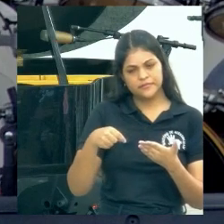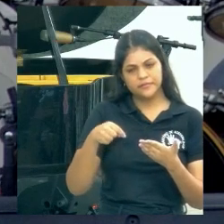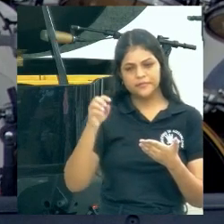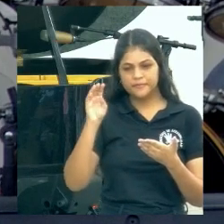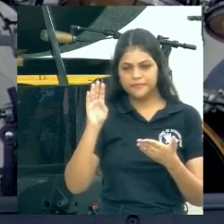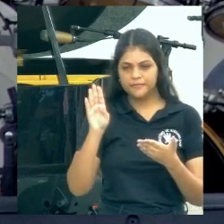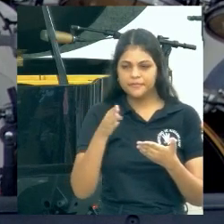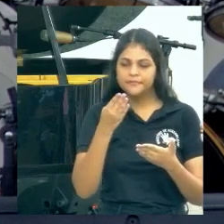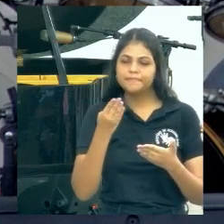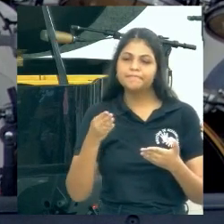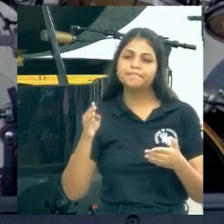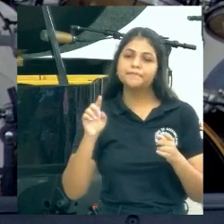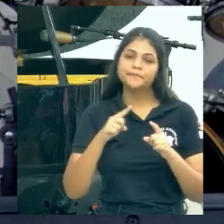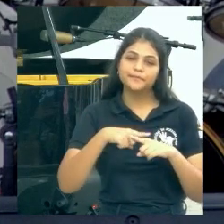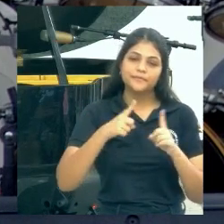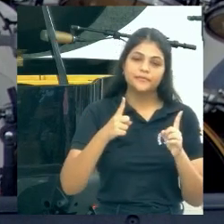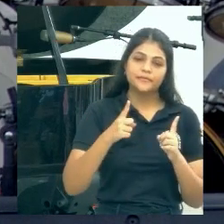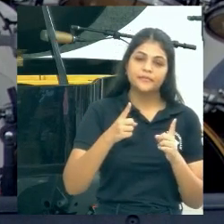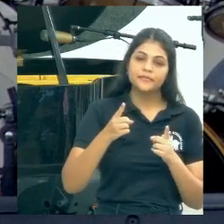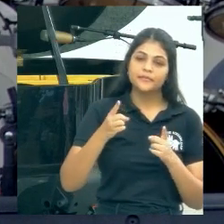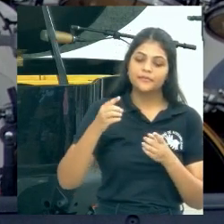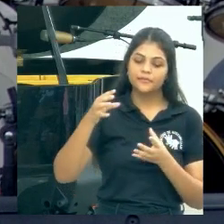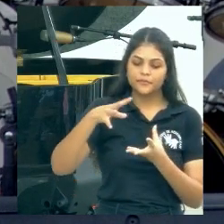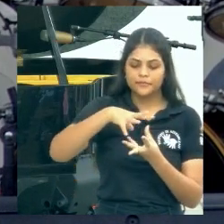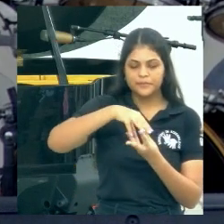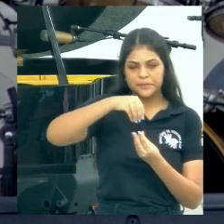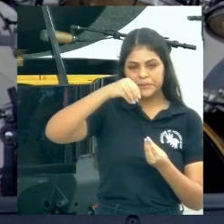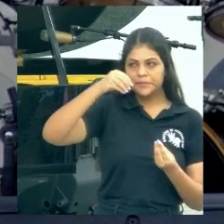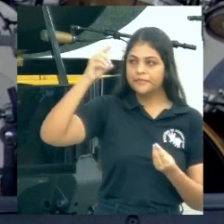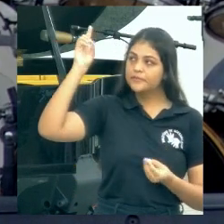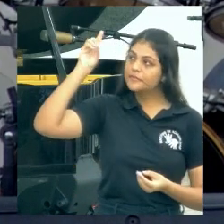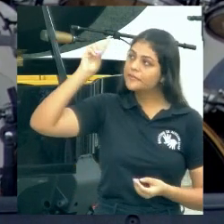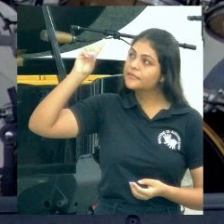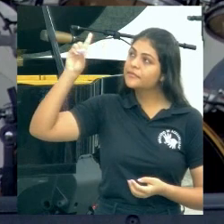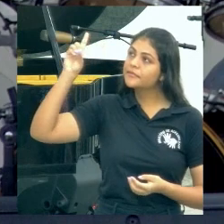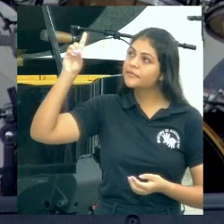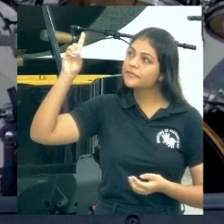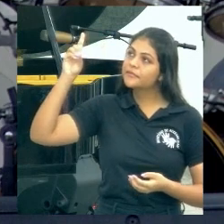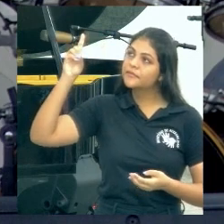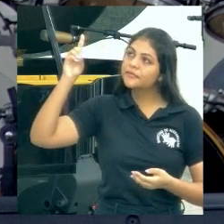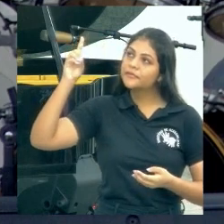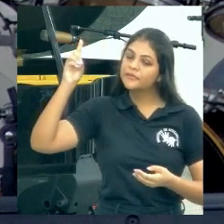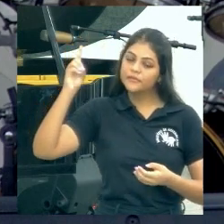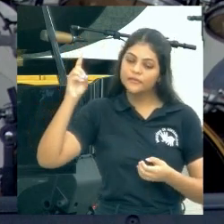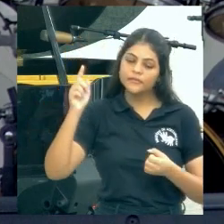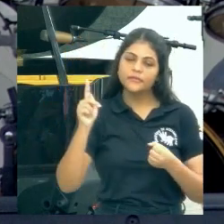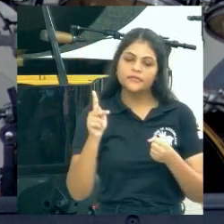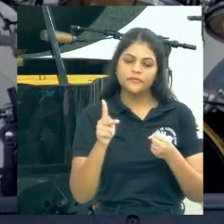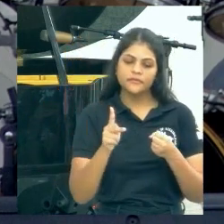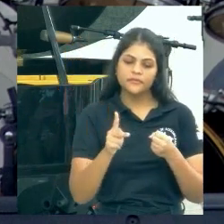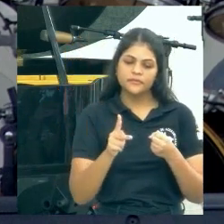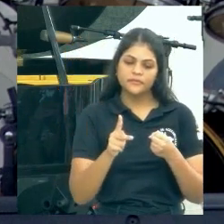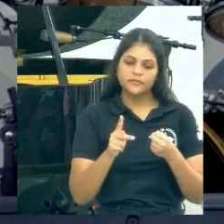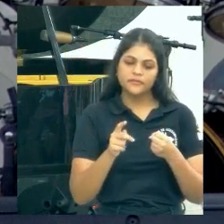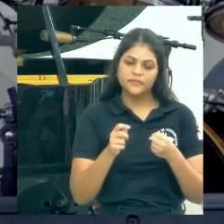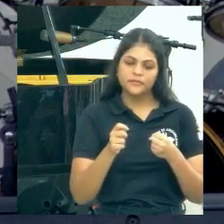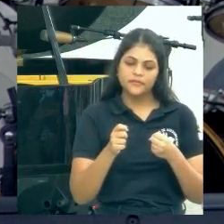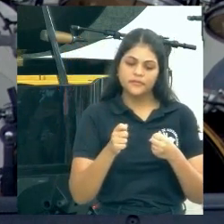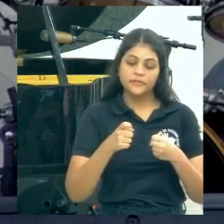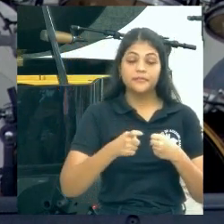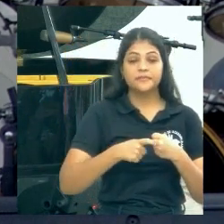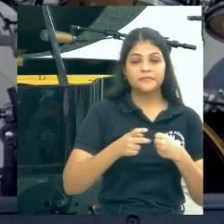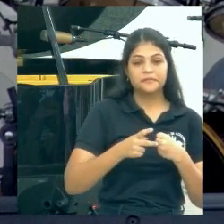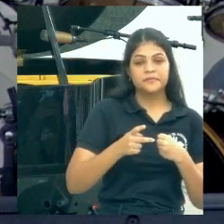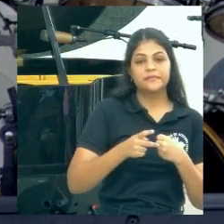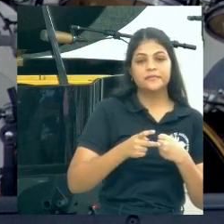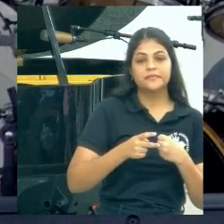o Espírito do Deus vivo. Não em tábuas de pedra, mas em tábuas de corações